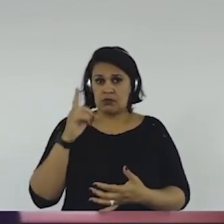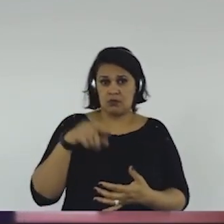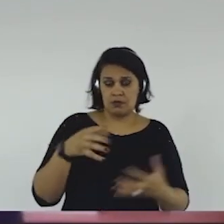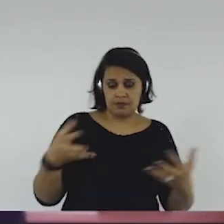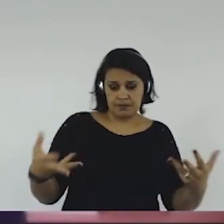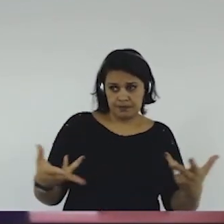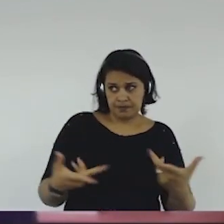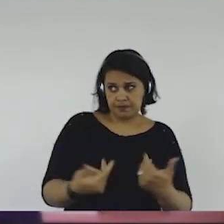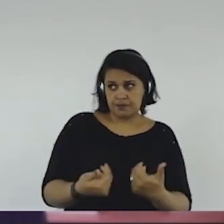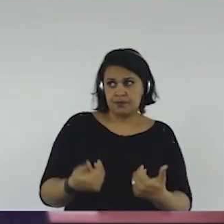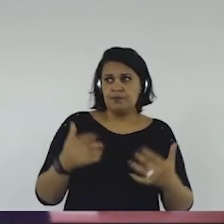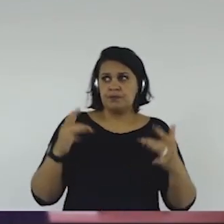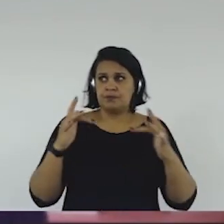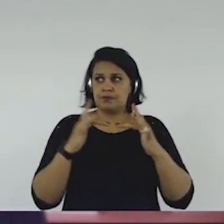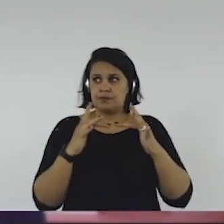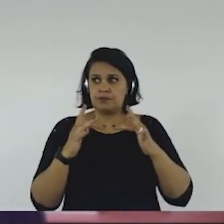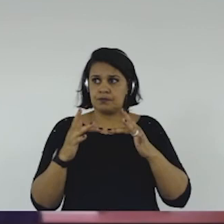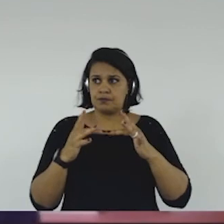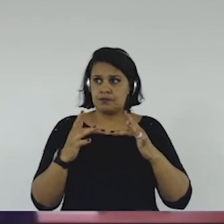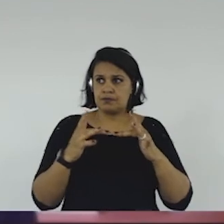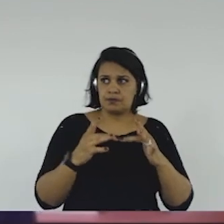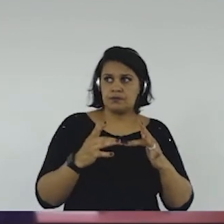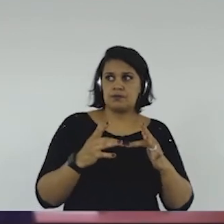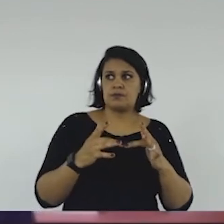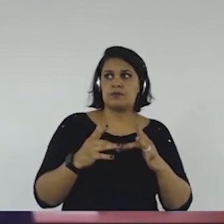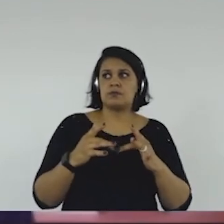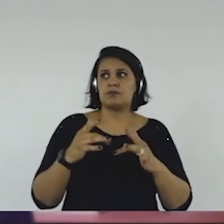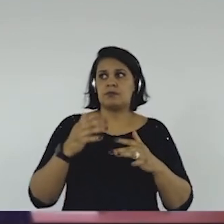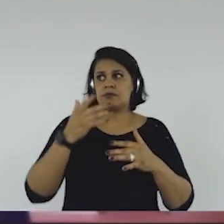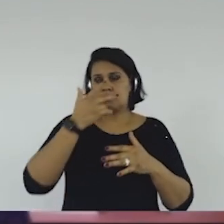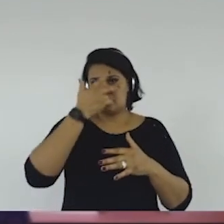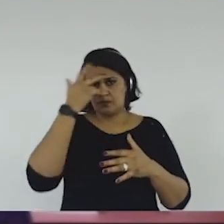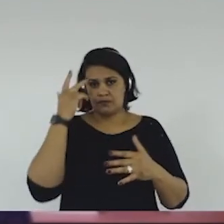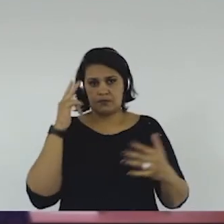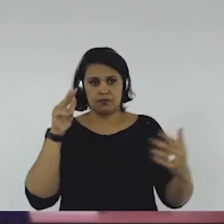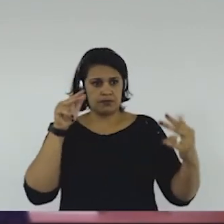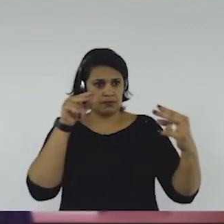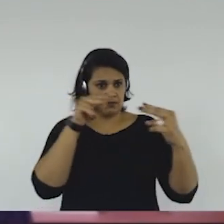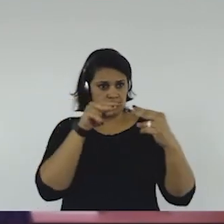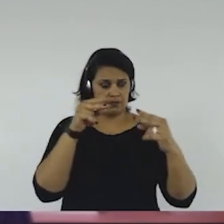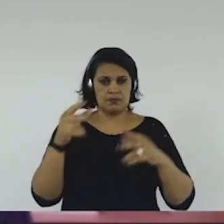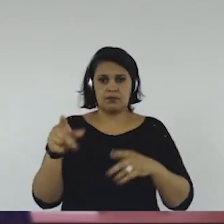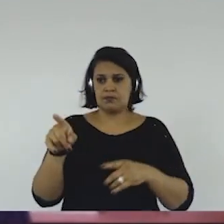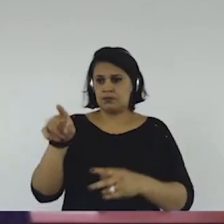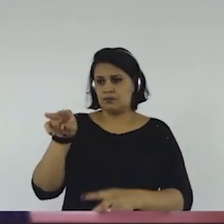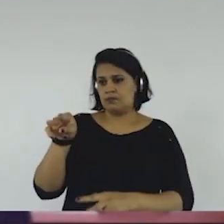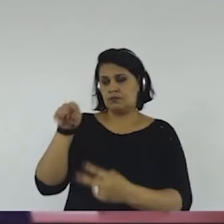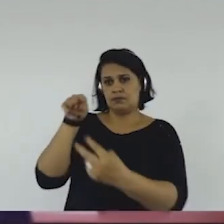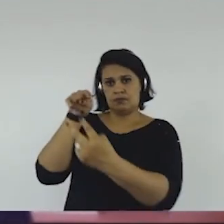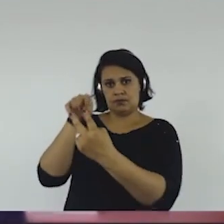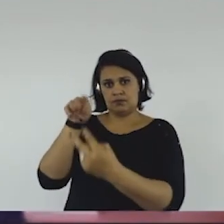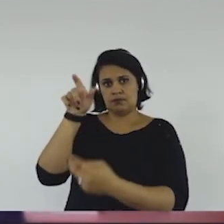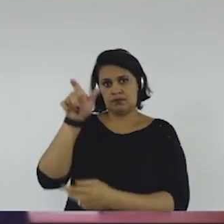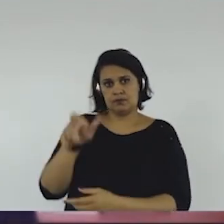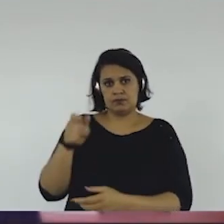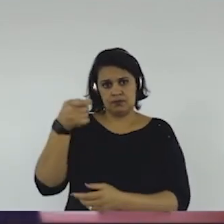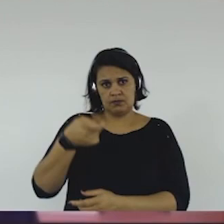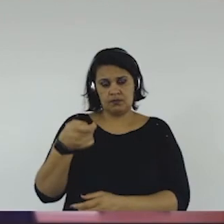a advocacia do contato, com contato pessoal entre juiz e árbitro, entre juiz e advogado, entre árbitro e